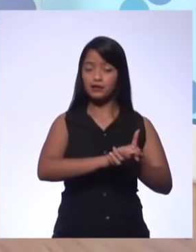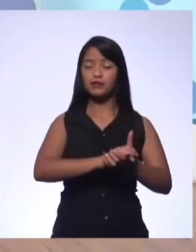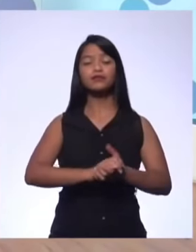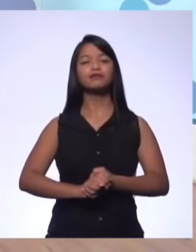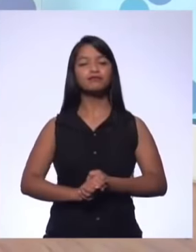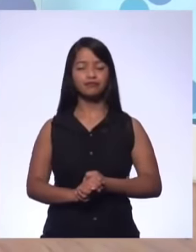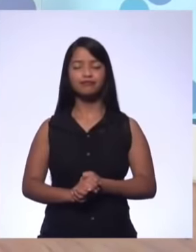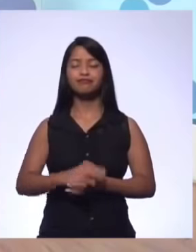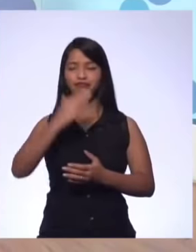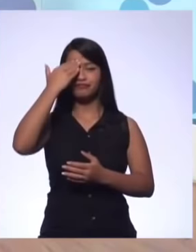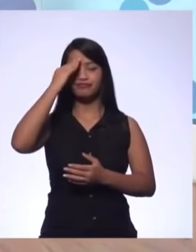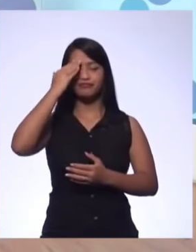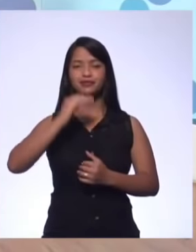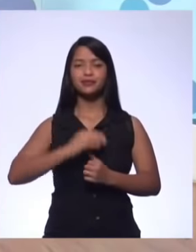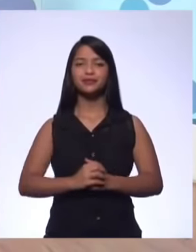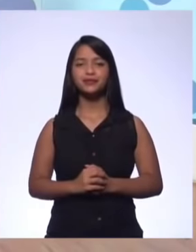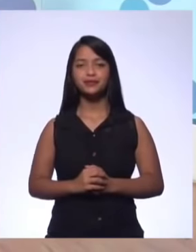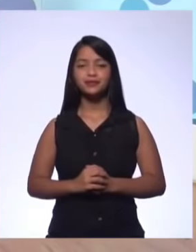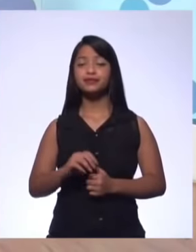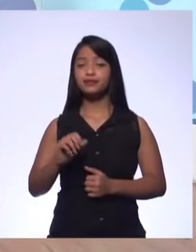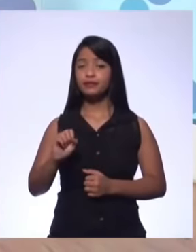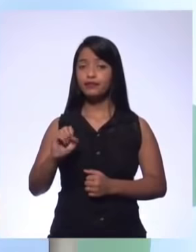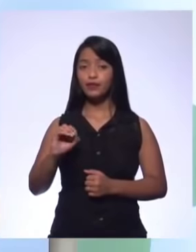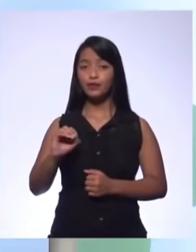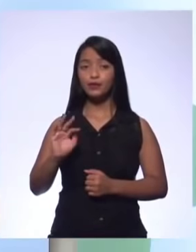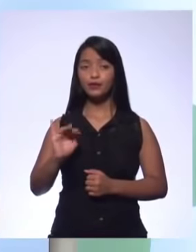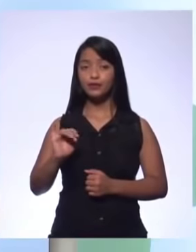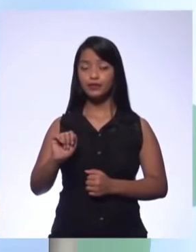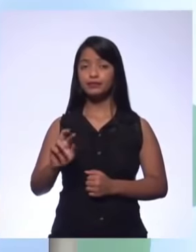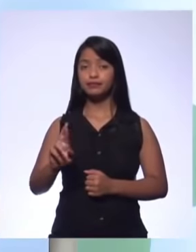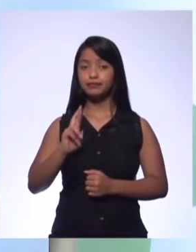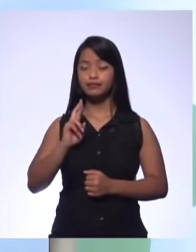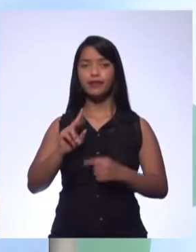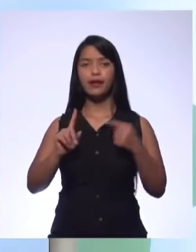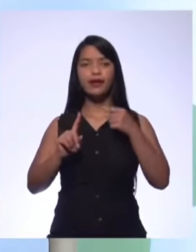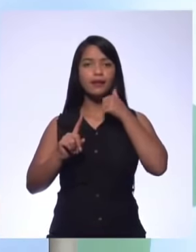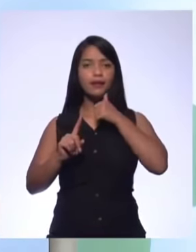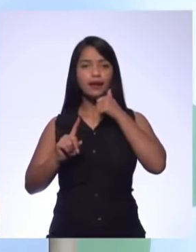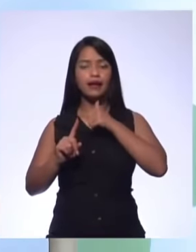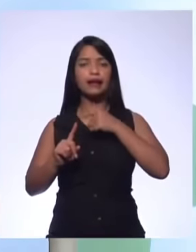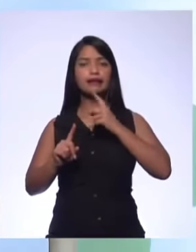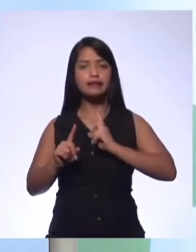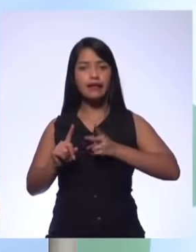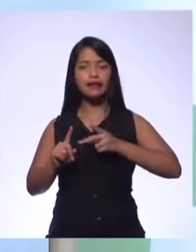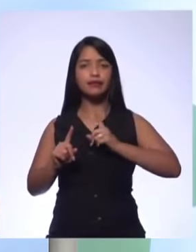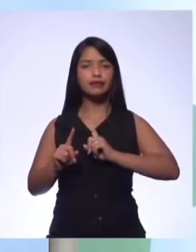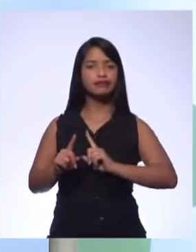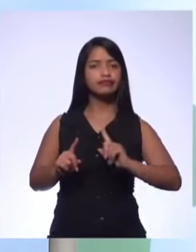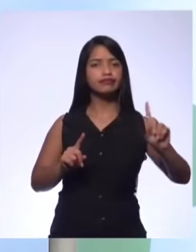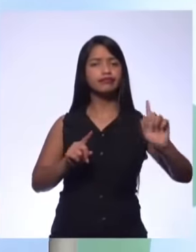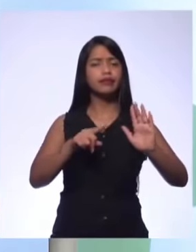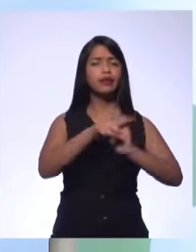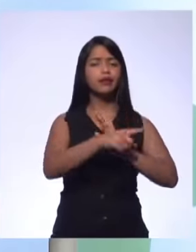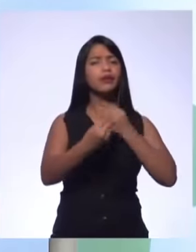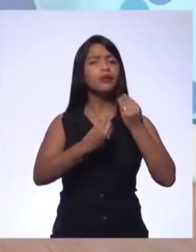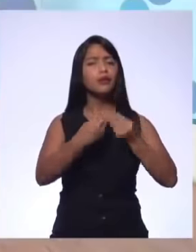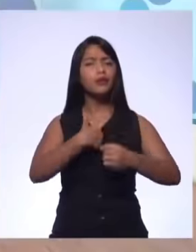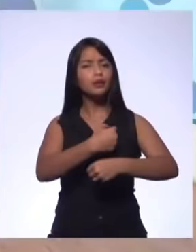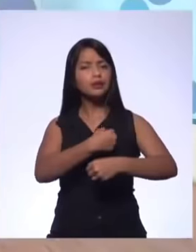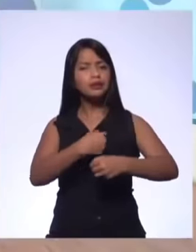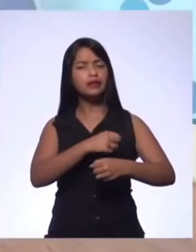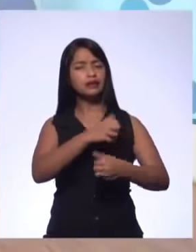ambiguidade. Sofia disse, ela ia sempre perguntar como fazia e dizia, mas isso eu já sabia. É